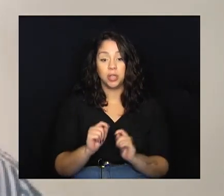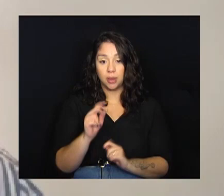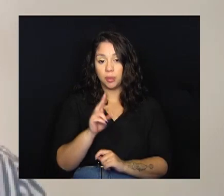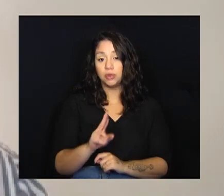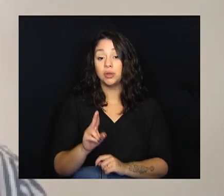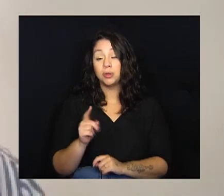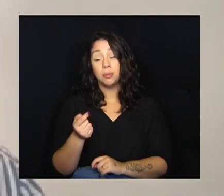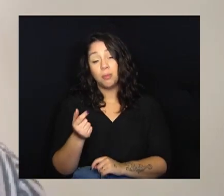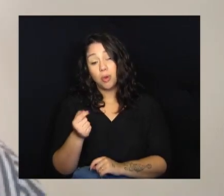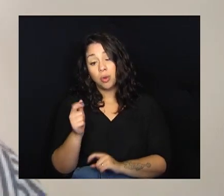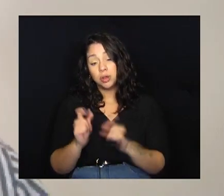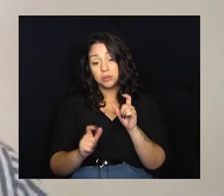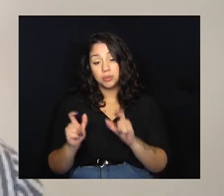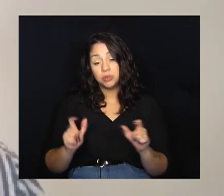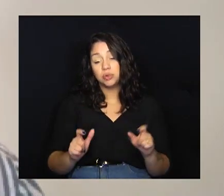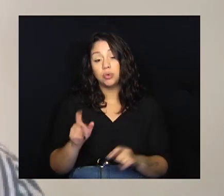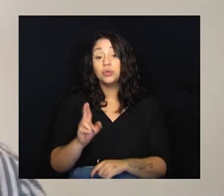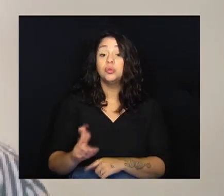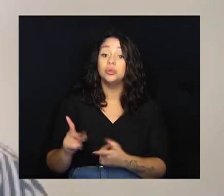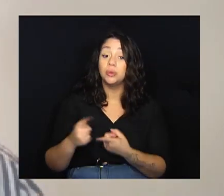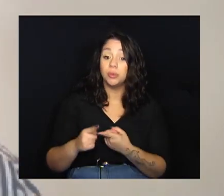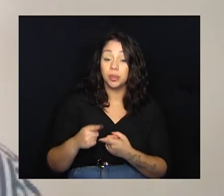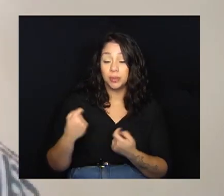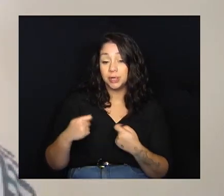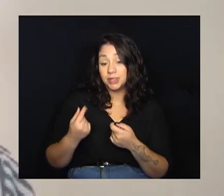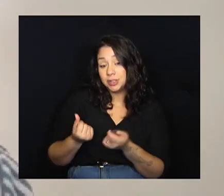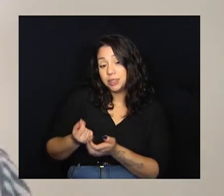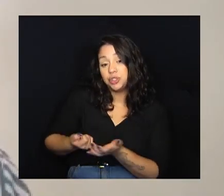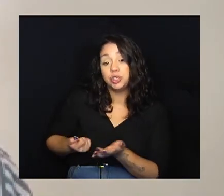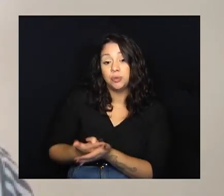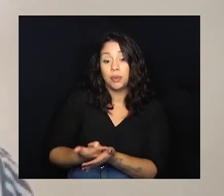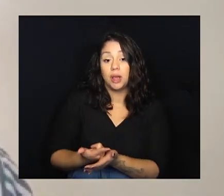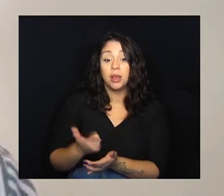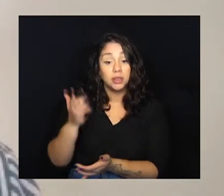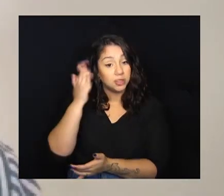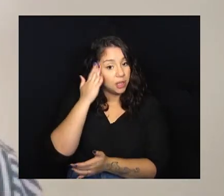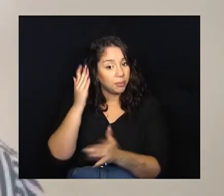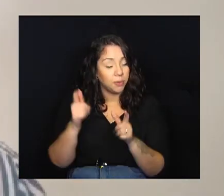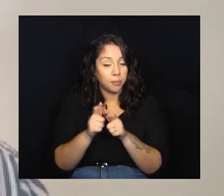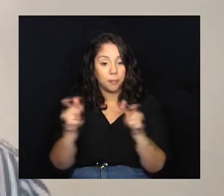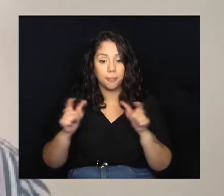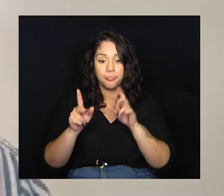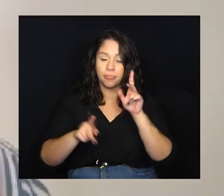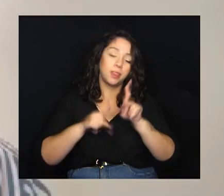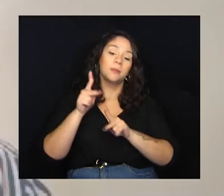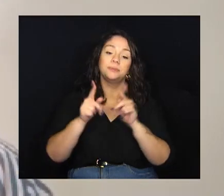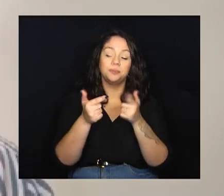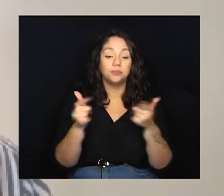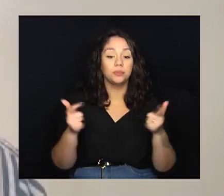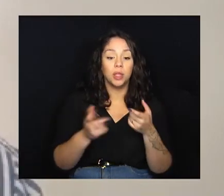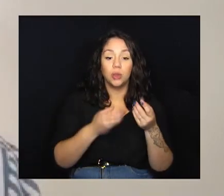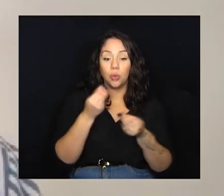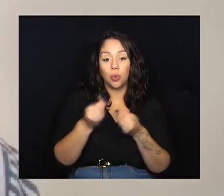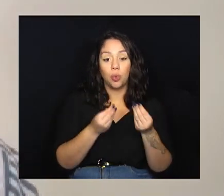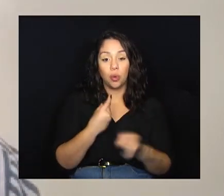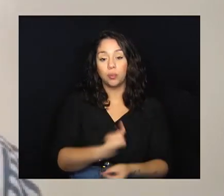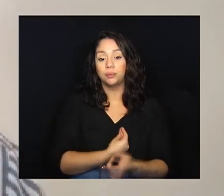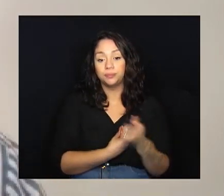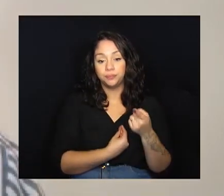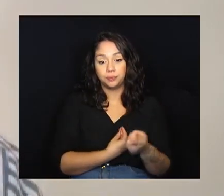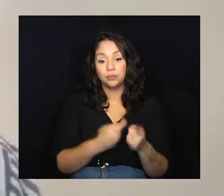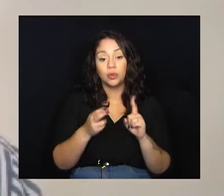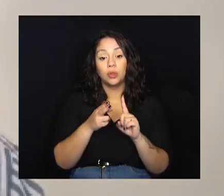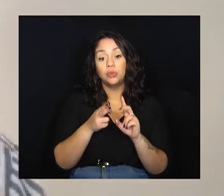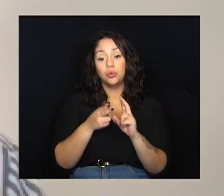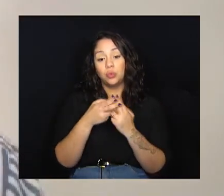para poucos porque esses poucos tem que custear isso e a gente sabe que a maioria da nossa população não tem condição de puxar isso o SUS ele